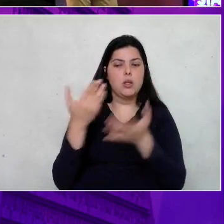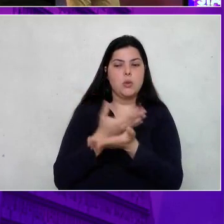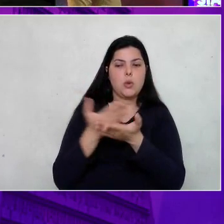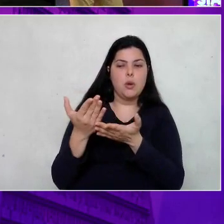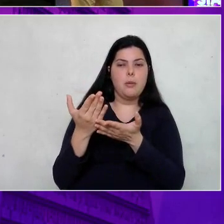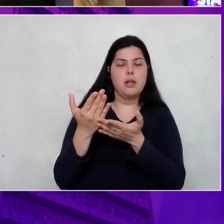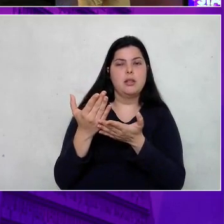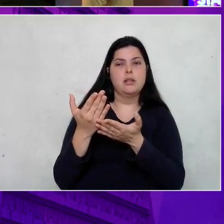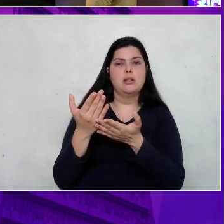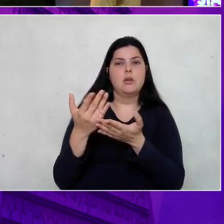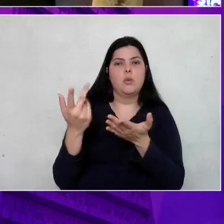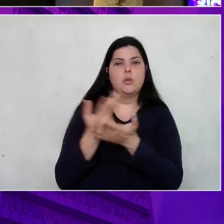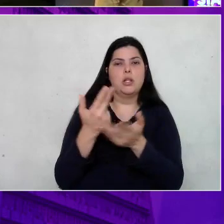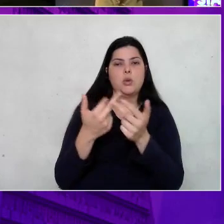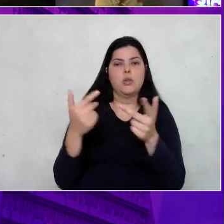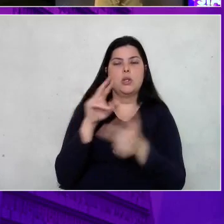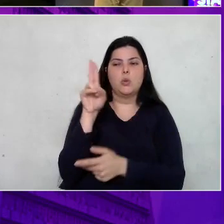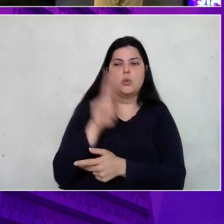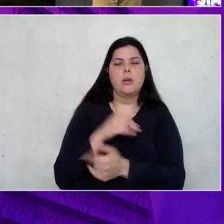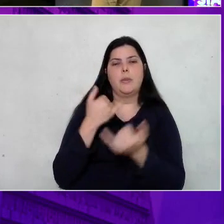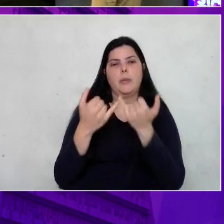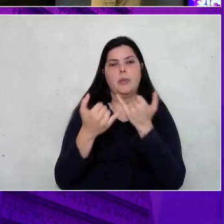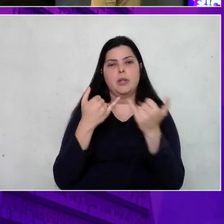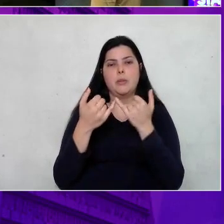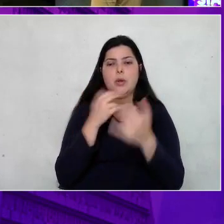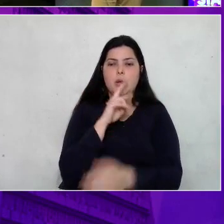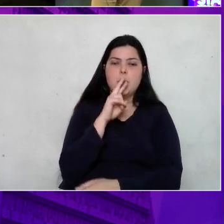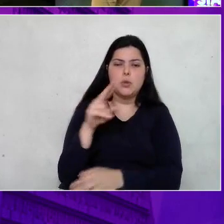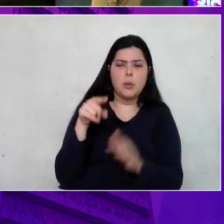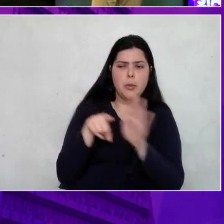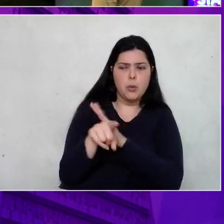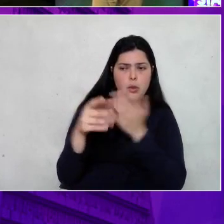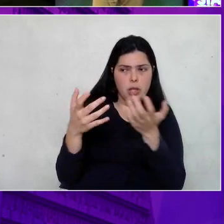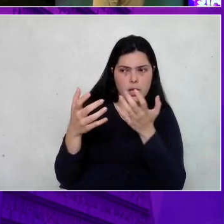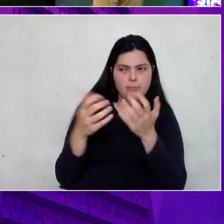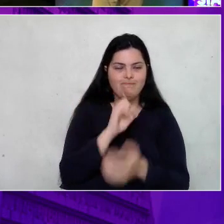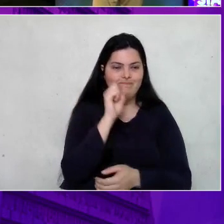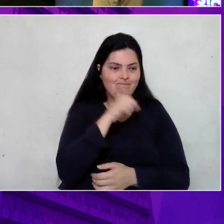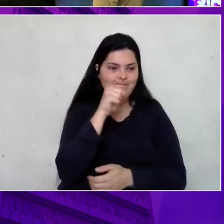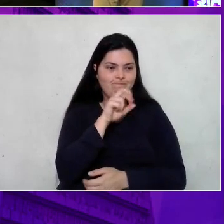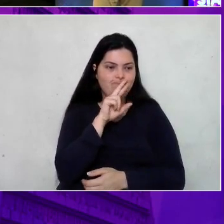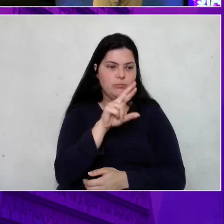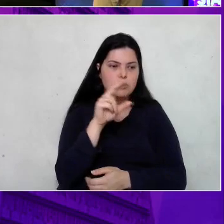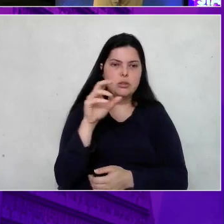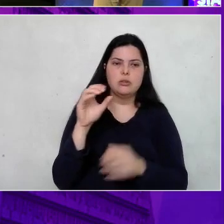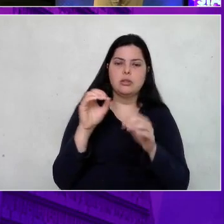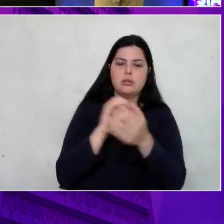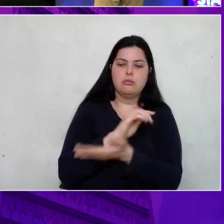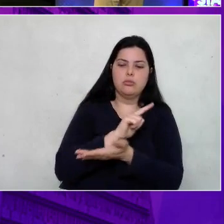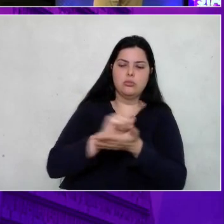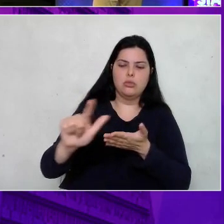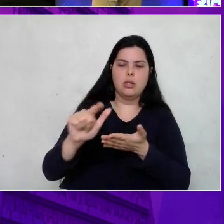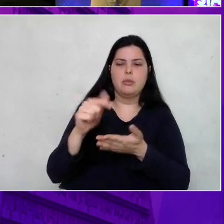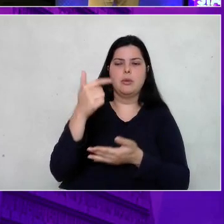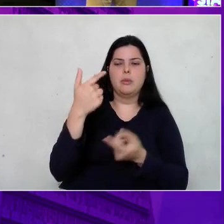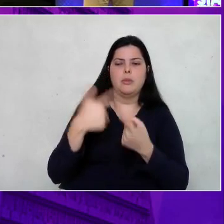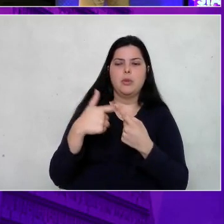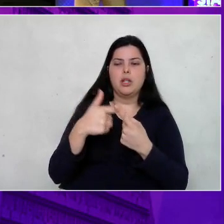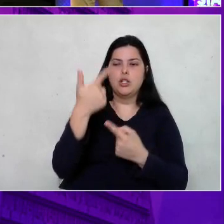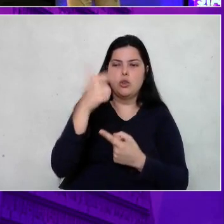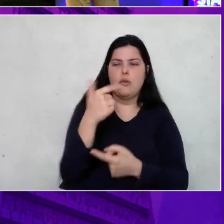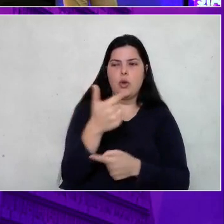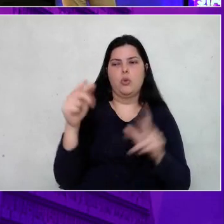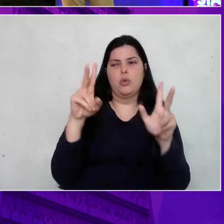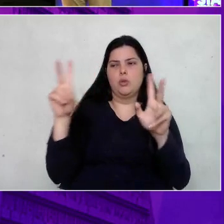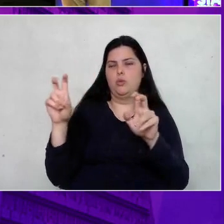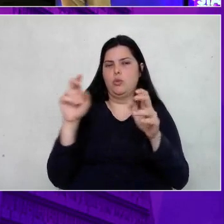acontece alguma coisa com o usuário. Por exemplo, eu te respondi a pergunta que você queria, respondeu. Então, zero contexto, porque a próxima coisa vai ser sobre outra coisa, não